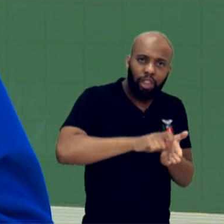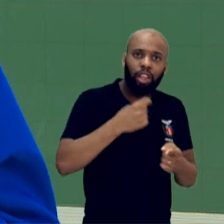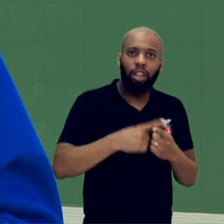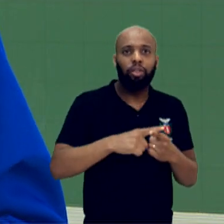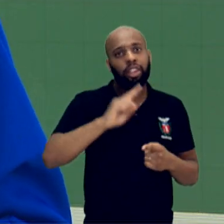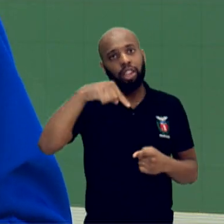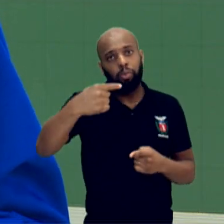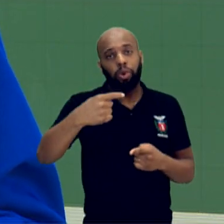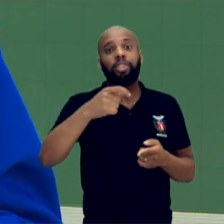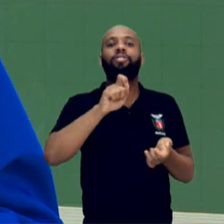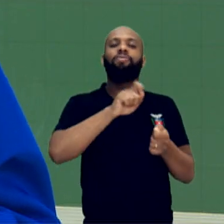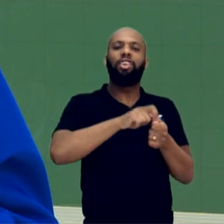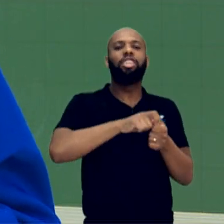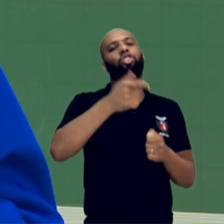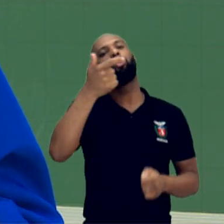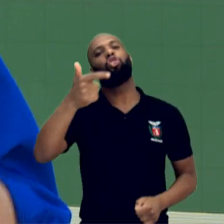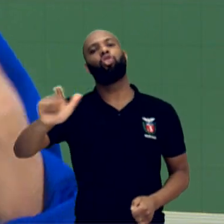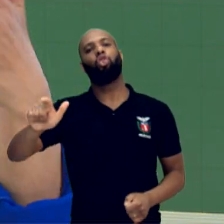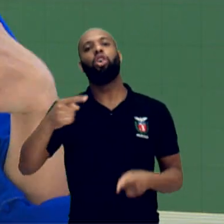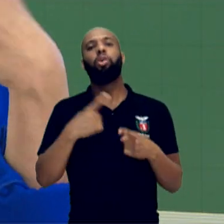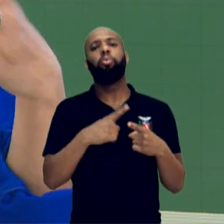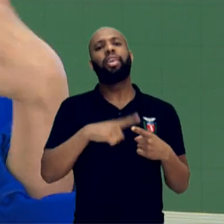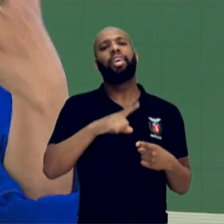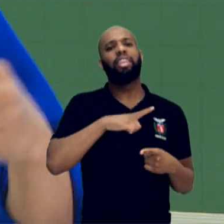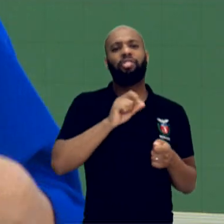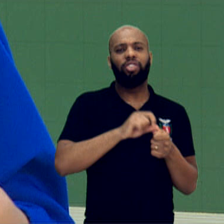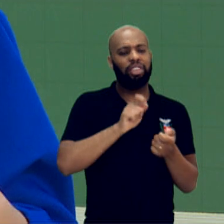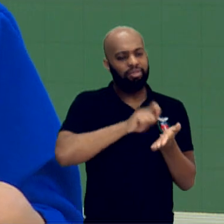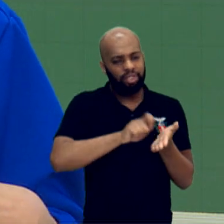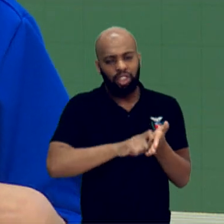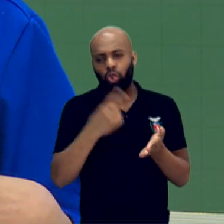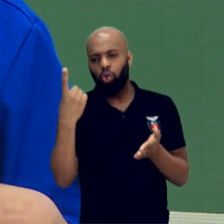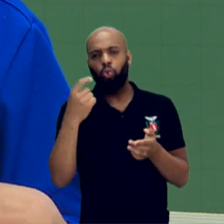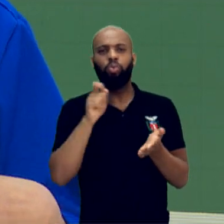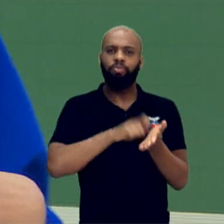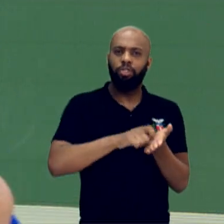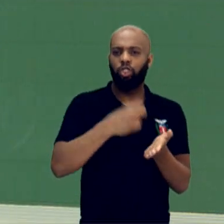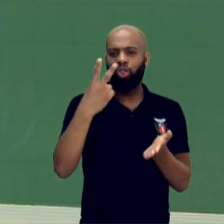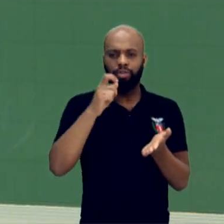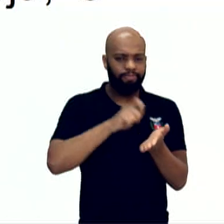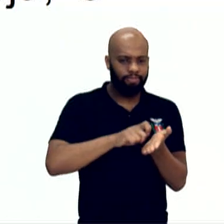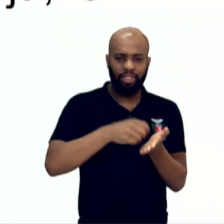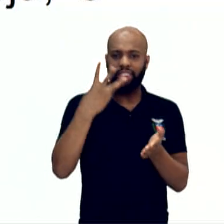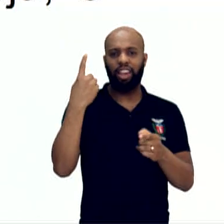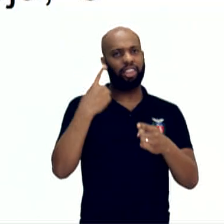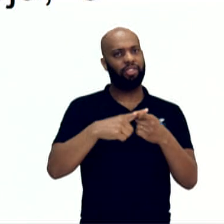vai reescrever. E às vezes a gente precisa reescrever 1, 2, 3 vezes um texto.